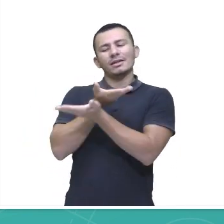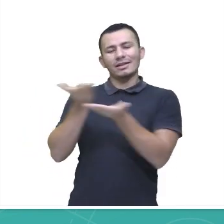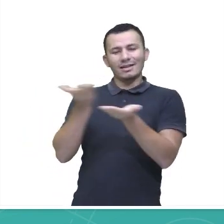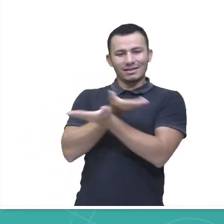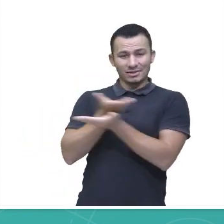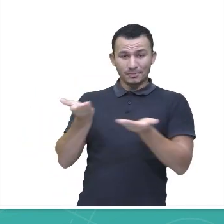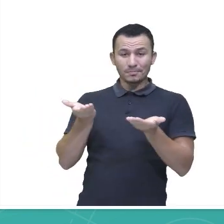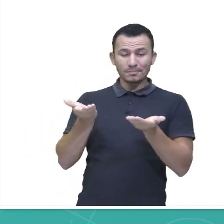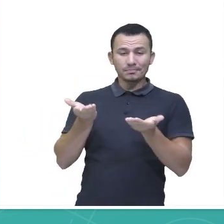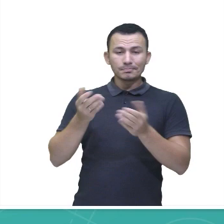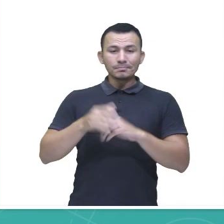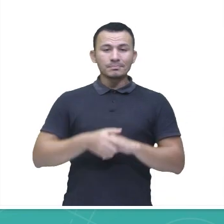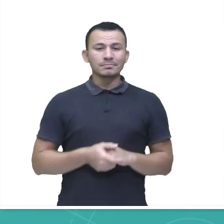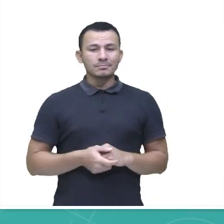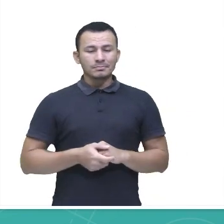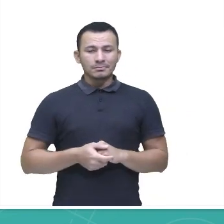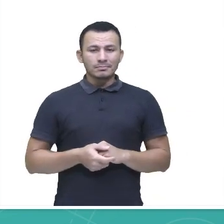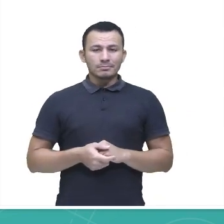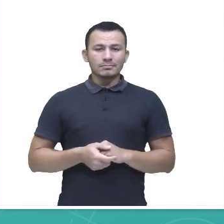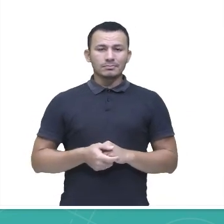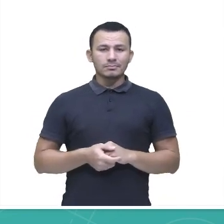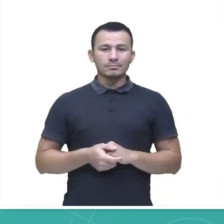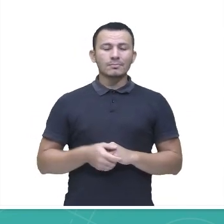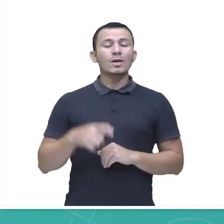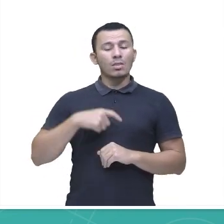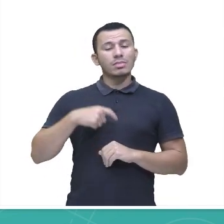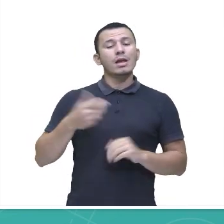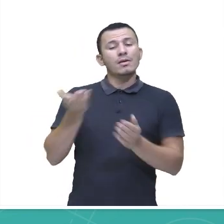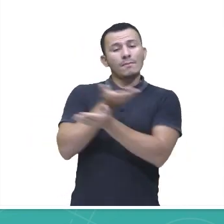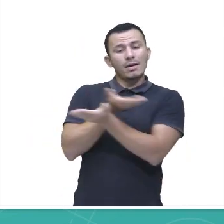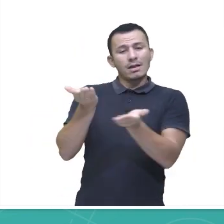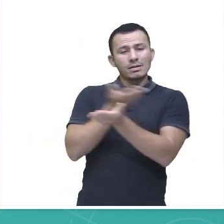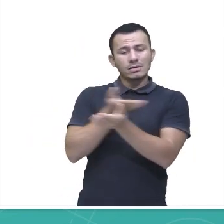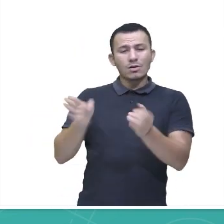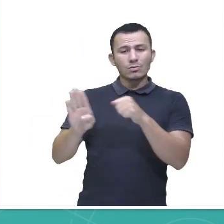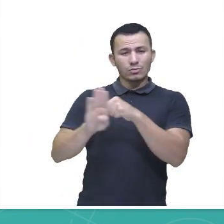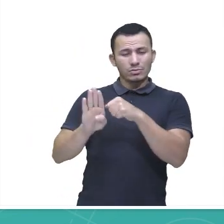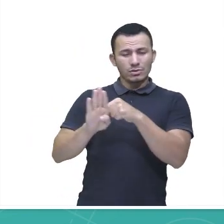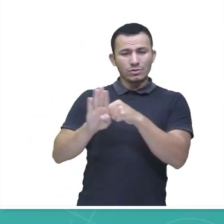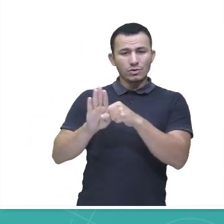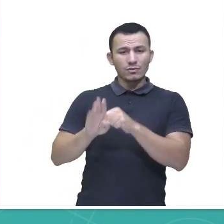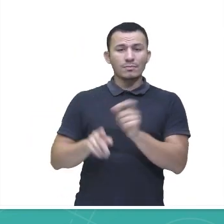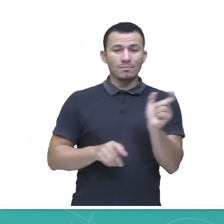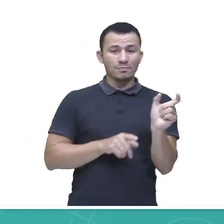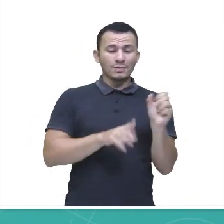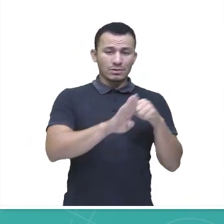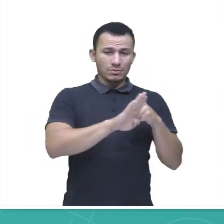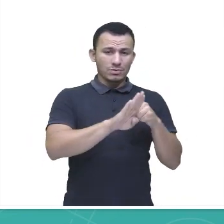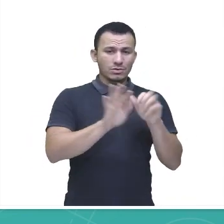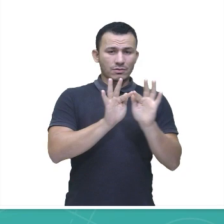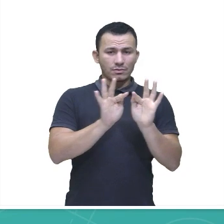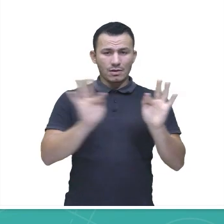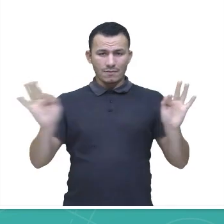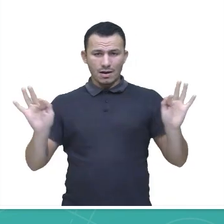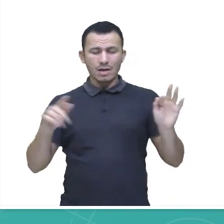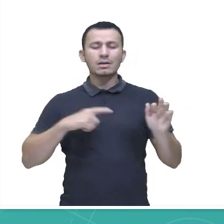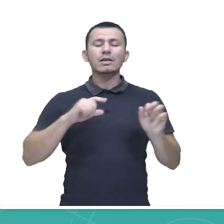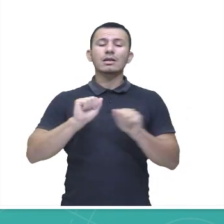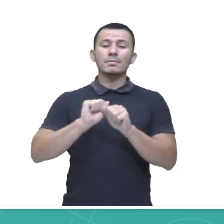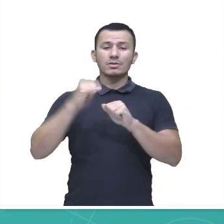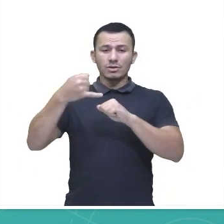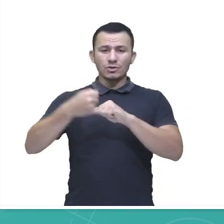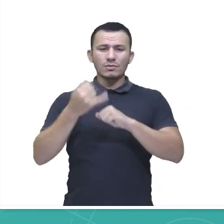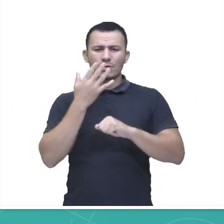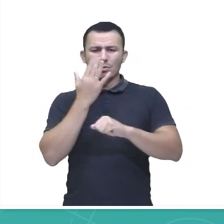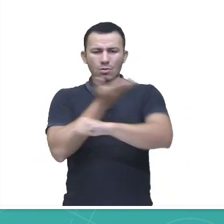a este substantivo. Então, há uma relação com o substantivo. Substantivo, na frase, aqui o adjetivo branco, ele